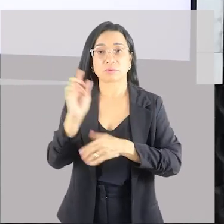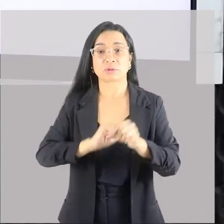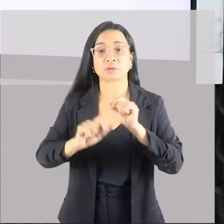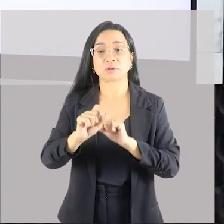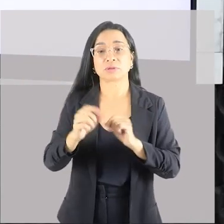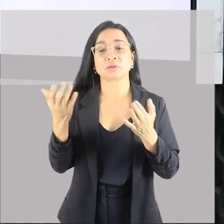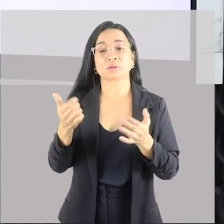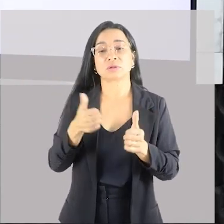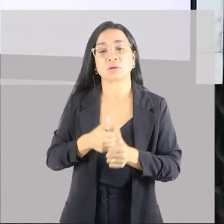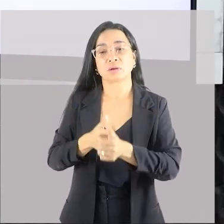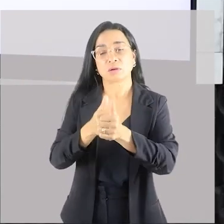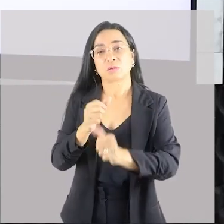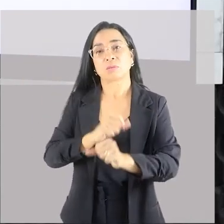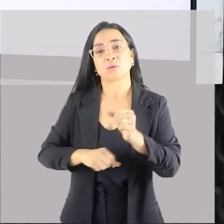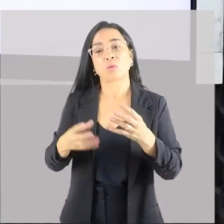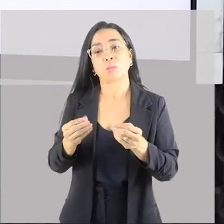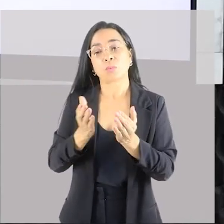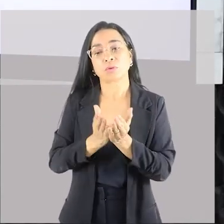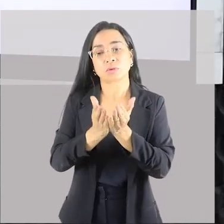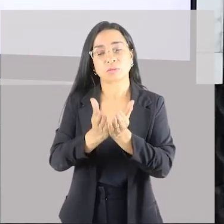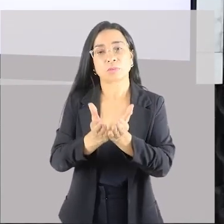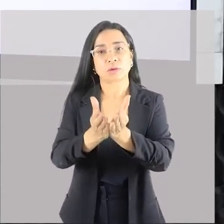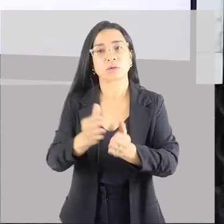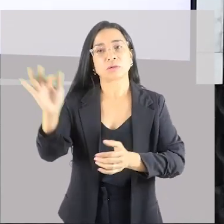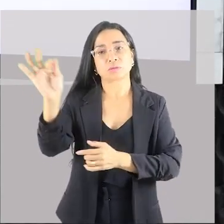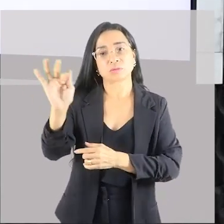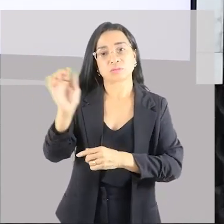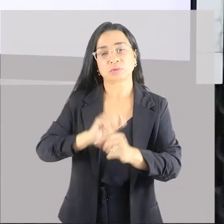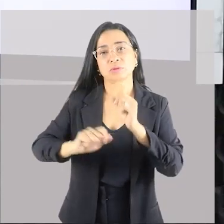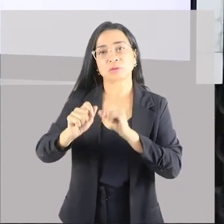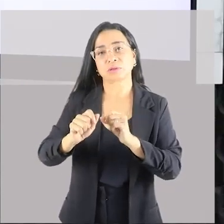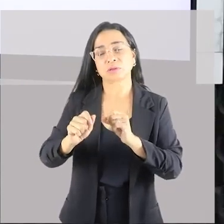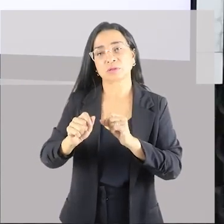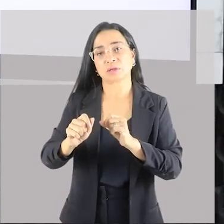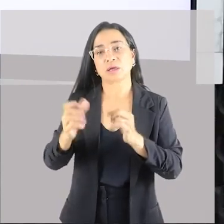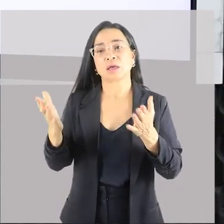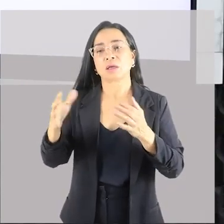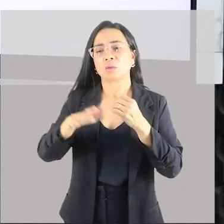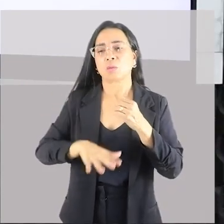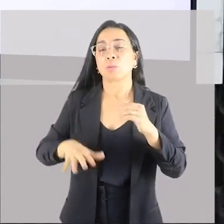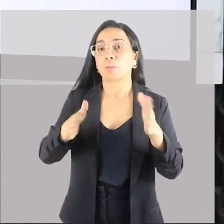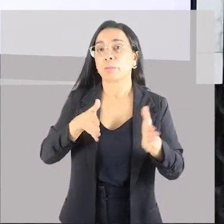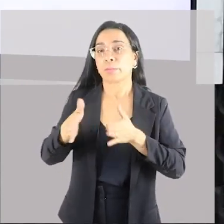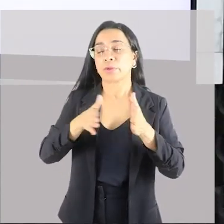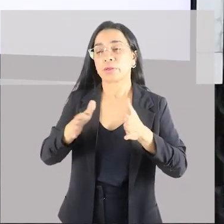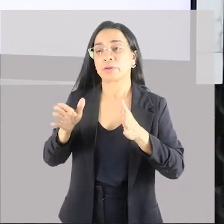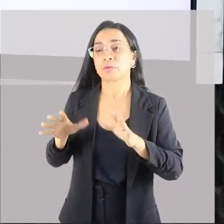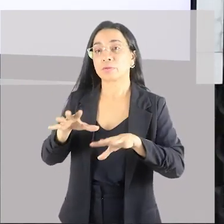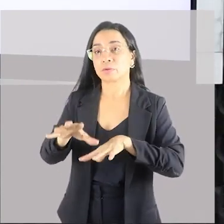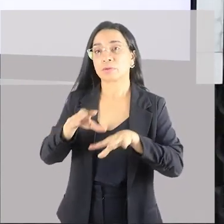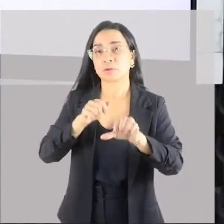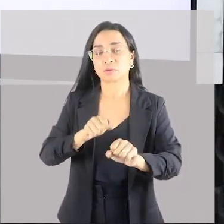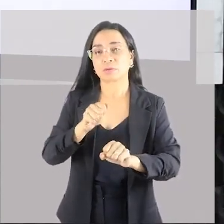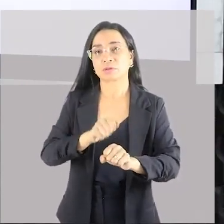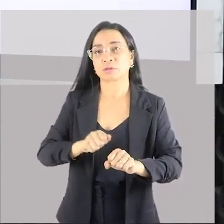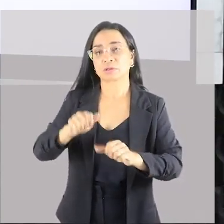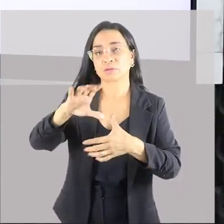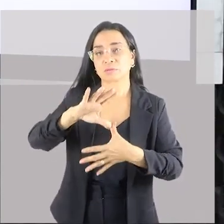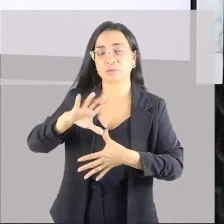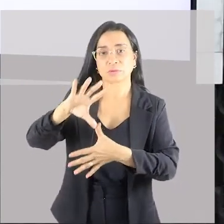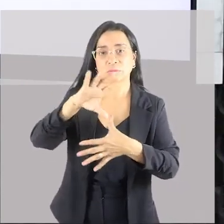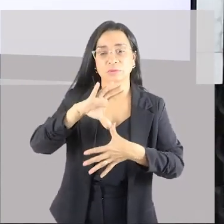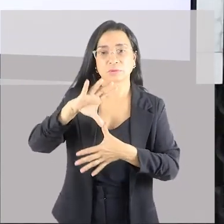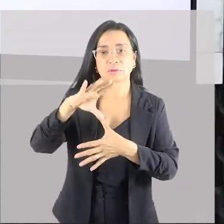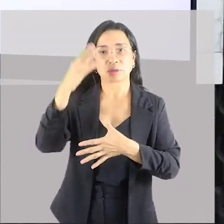quem acompanhou muitas embarcações francesas durante a colonização da América. E aí vocês sabem que a França flertou muito